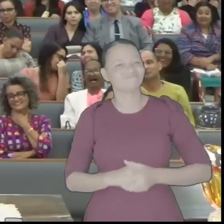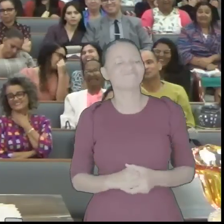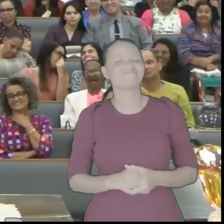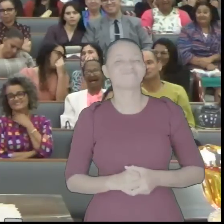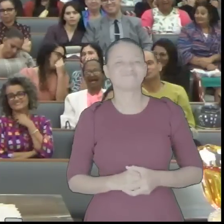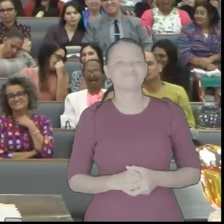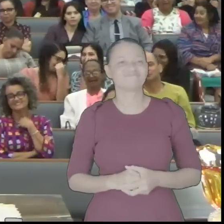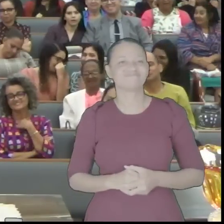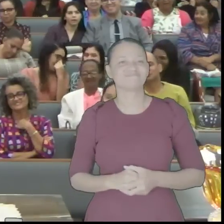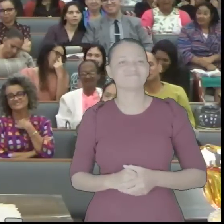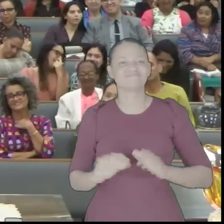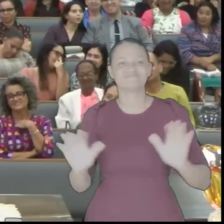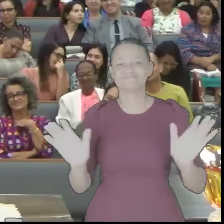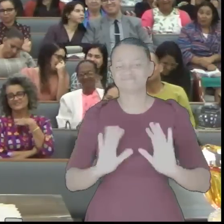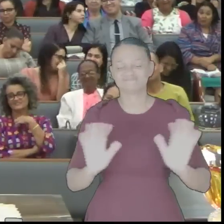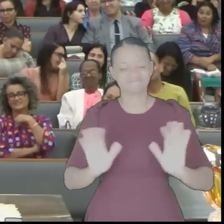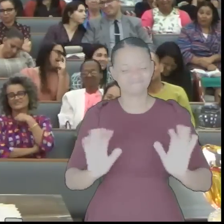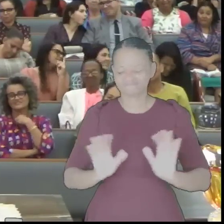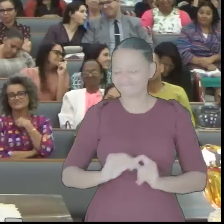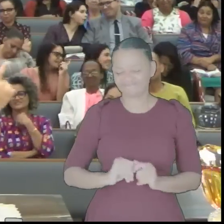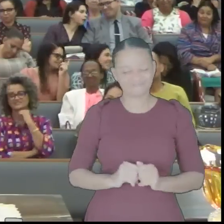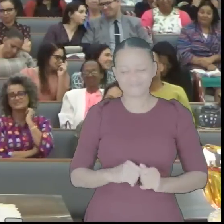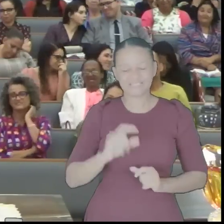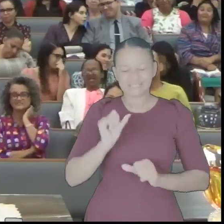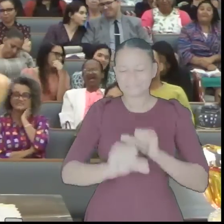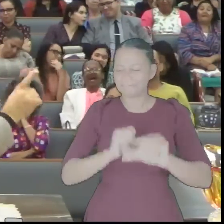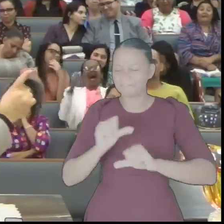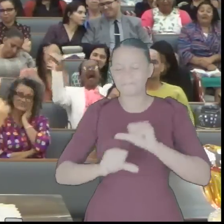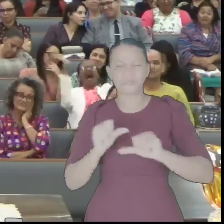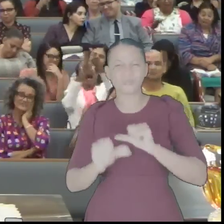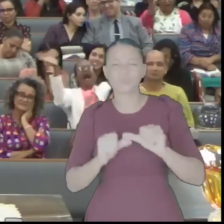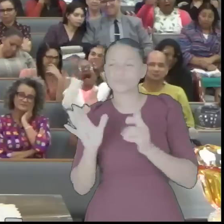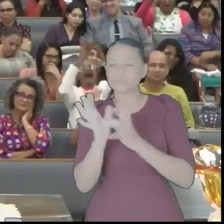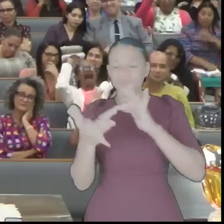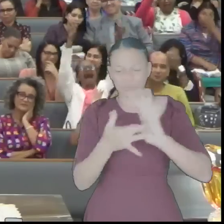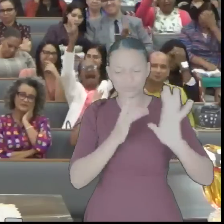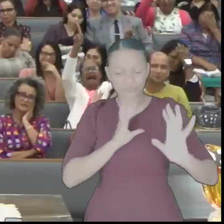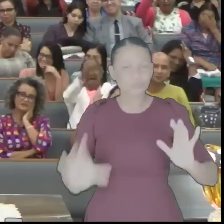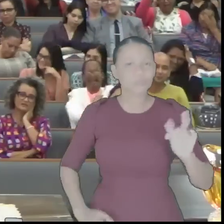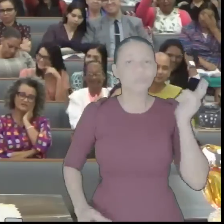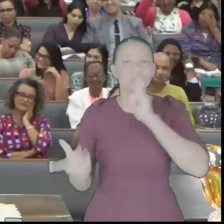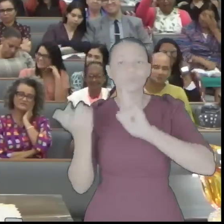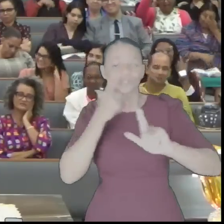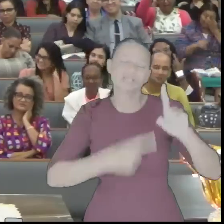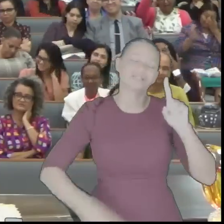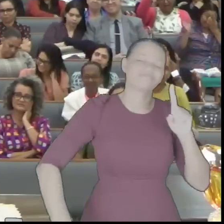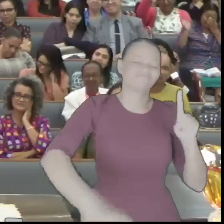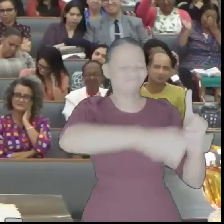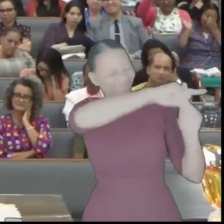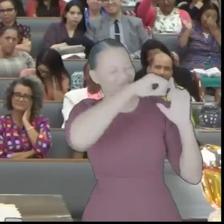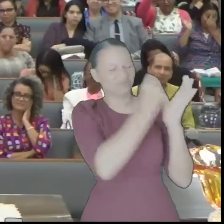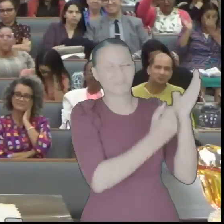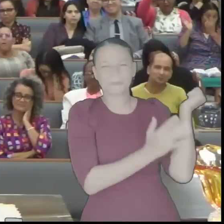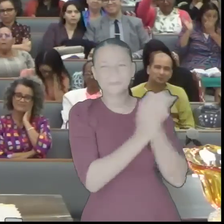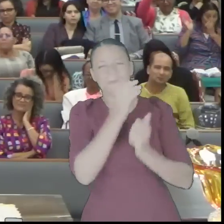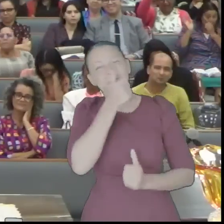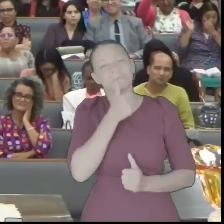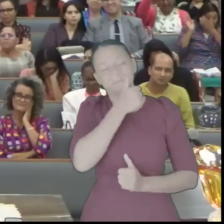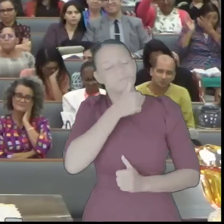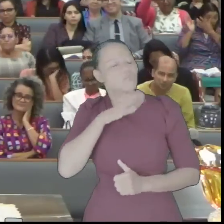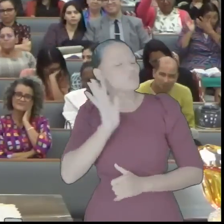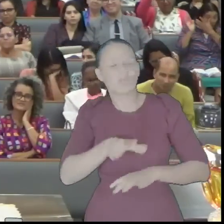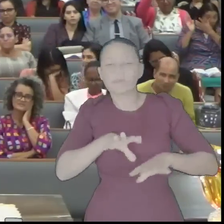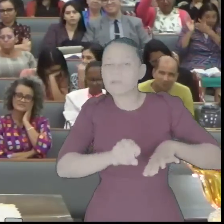Ninguém anula, disse Paulo. Ninguém modifica o que Cristo conquistou na cruz do Calvário. O que Cristo conquistou está